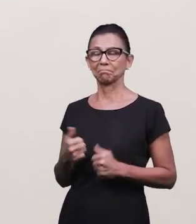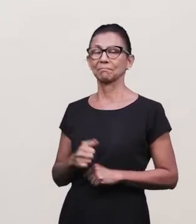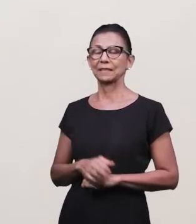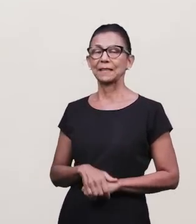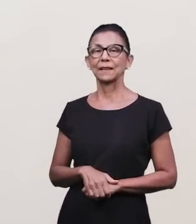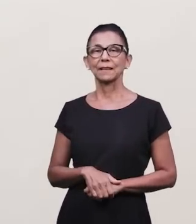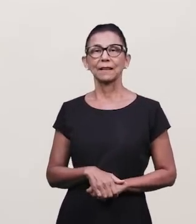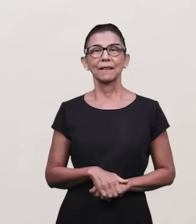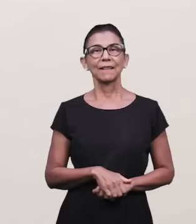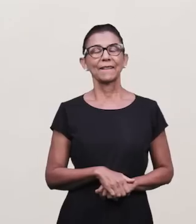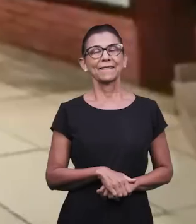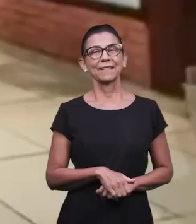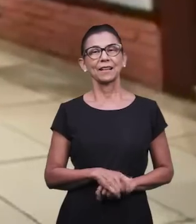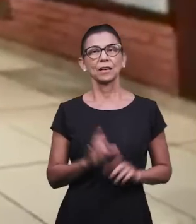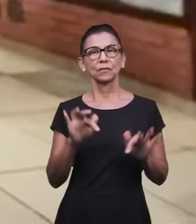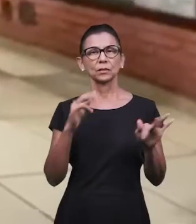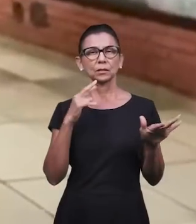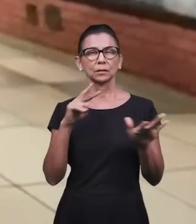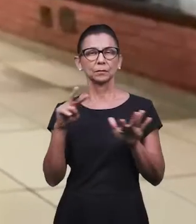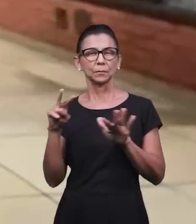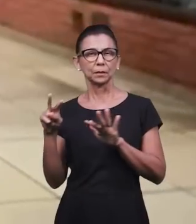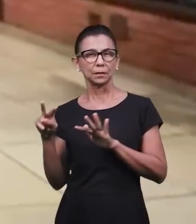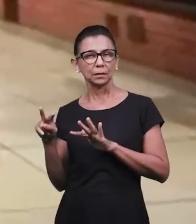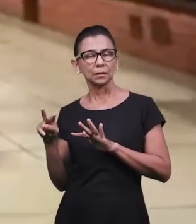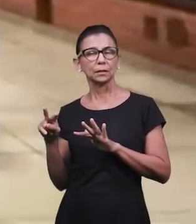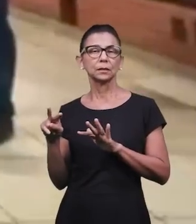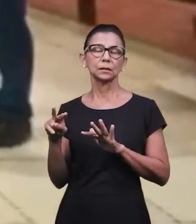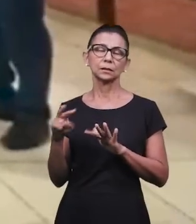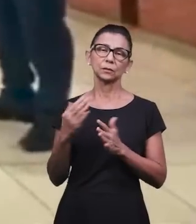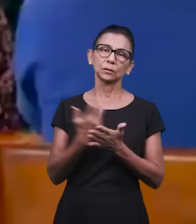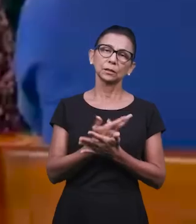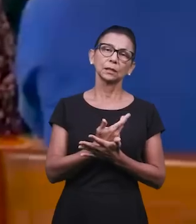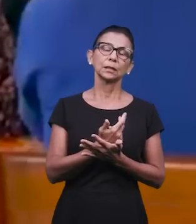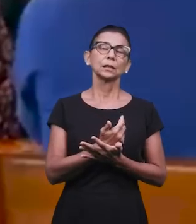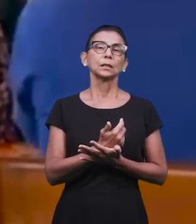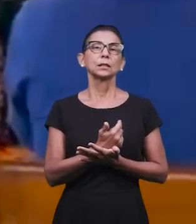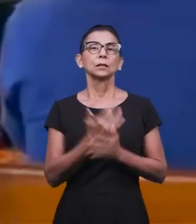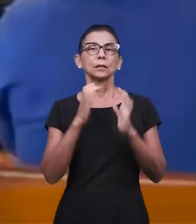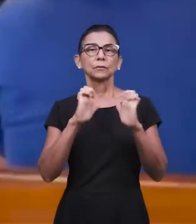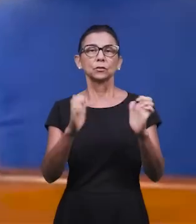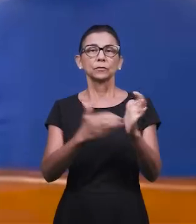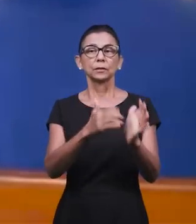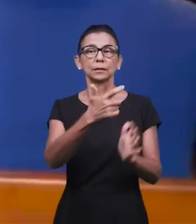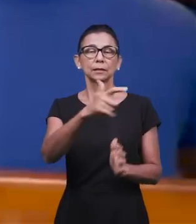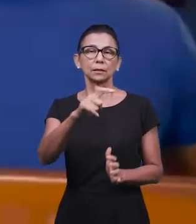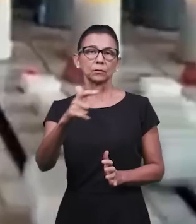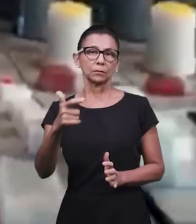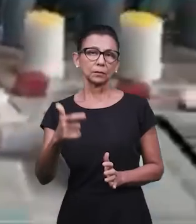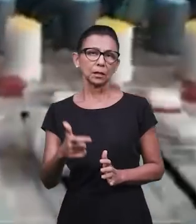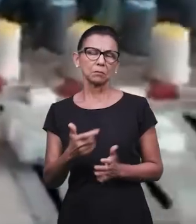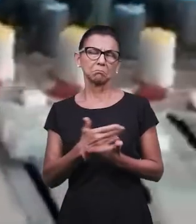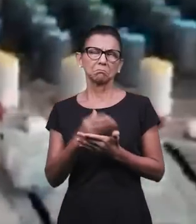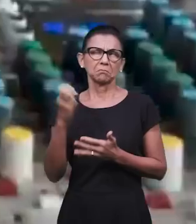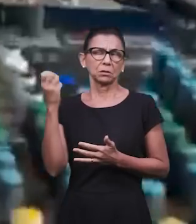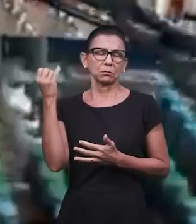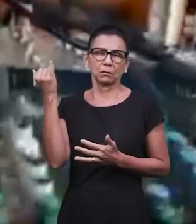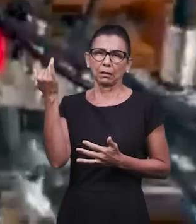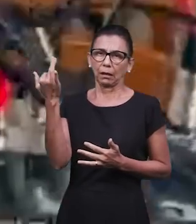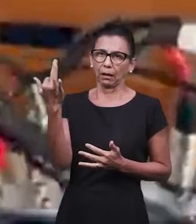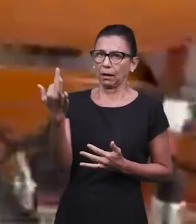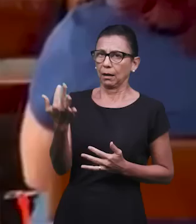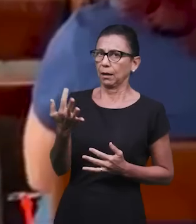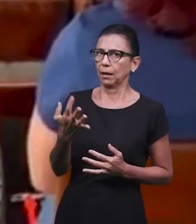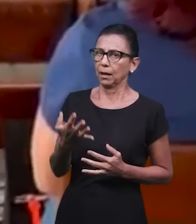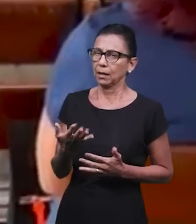maravilha! Confira! No último final de semana aconteceu mais uma edição do Evangelho Sem Fronteiras. Os jovens já começaram ali pela madrugada em